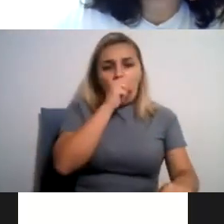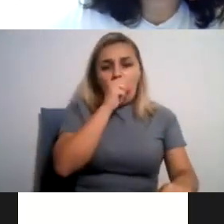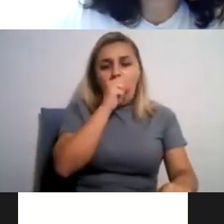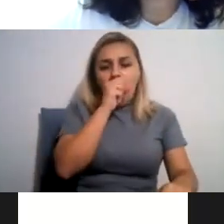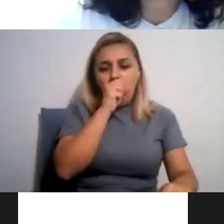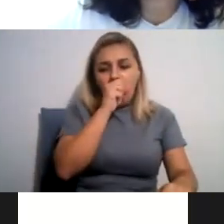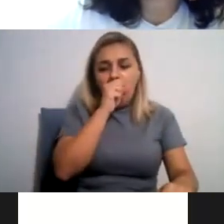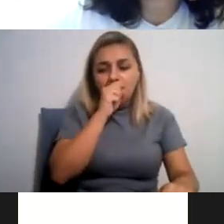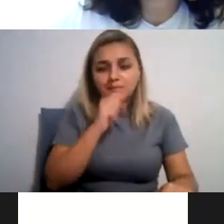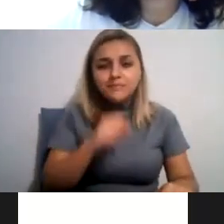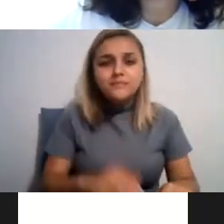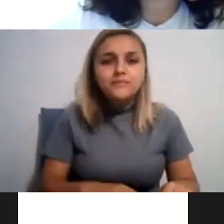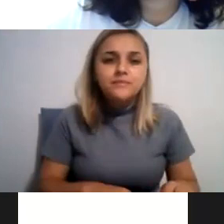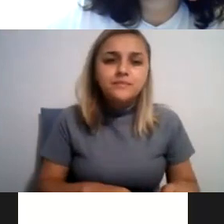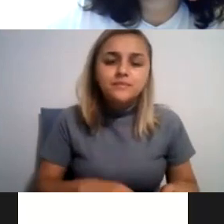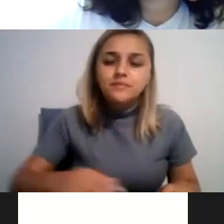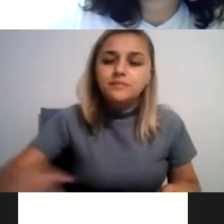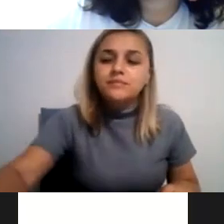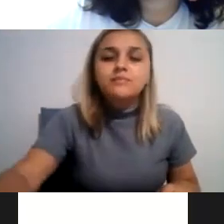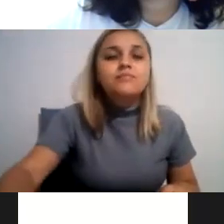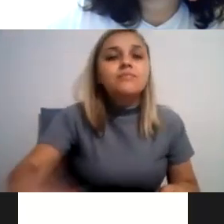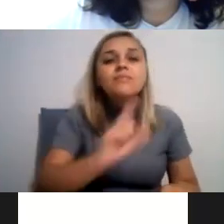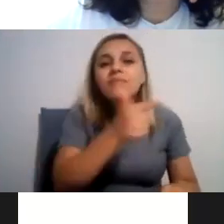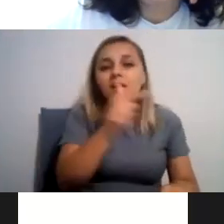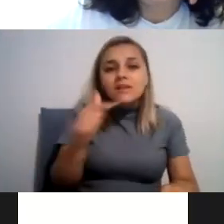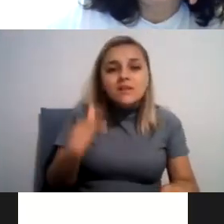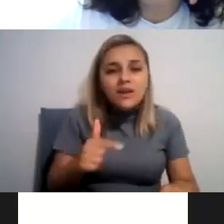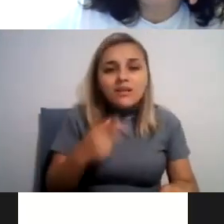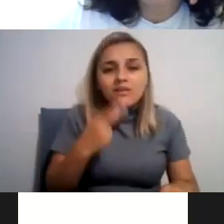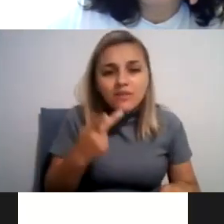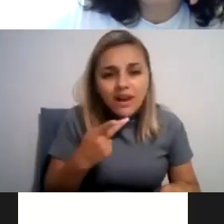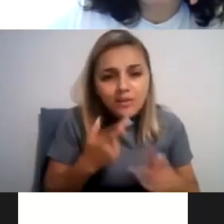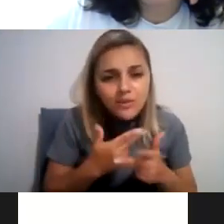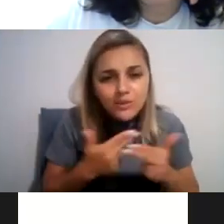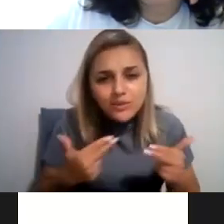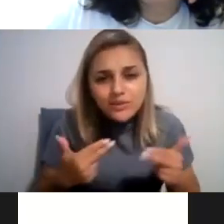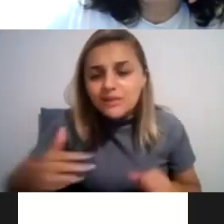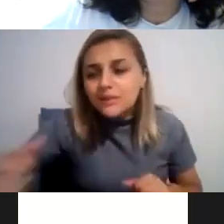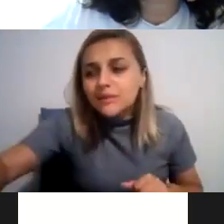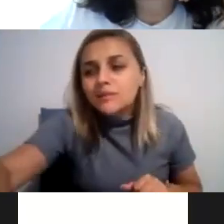Uau! Mais alguém, pessoal?